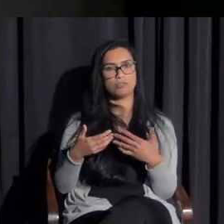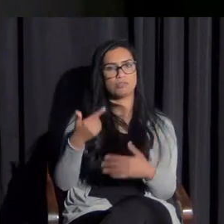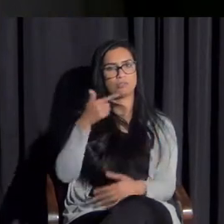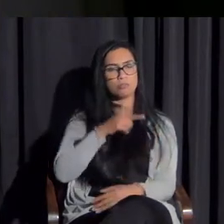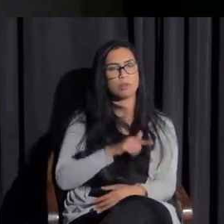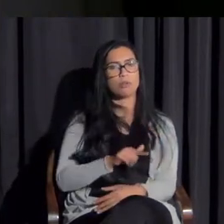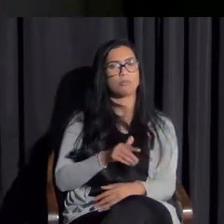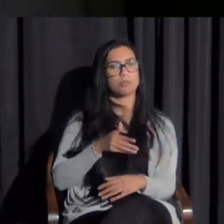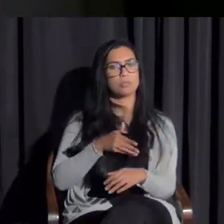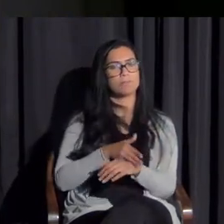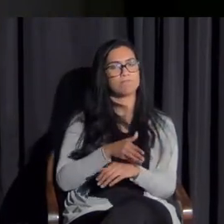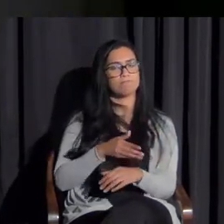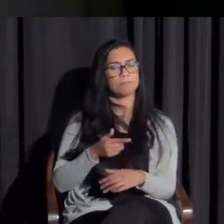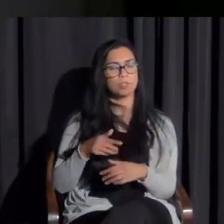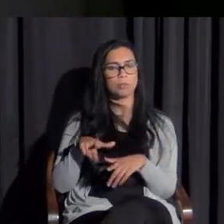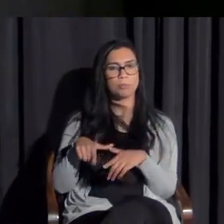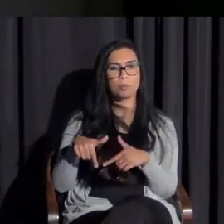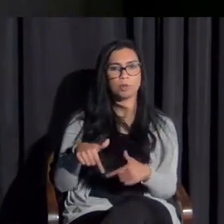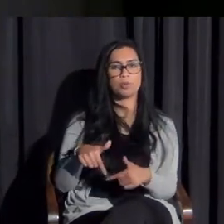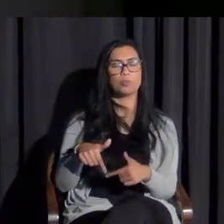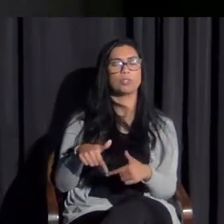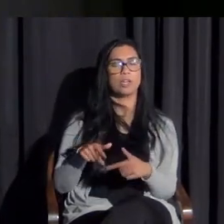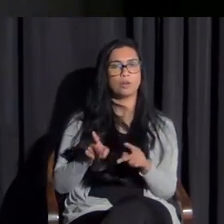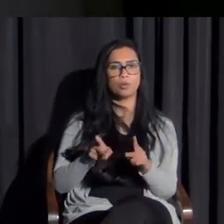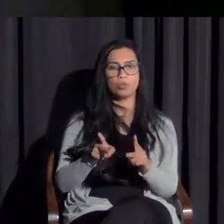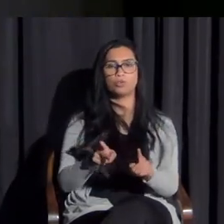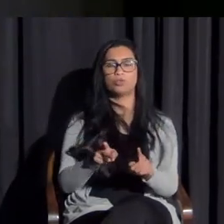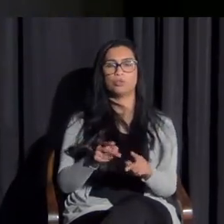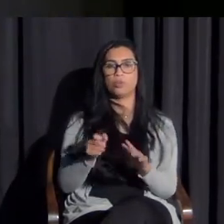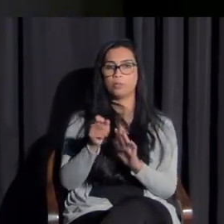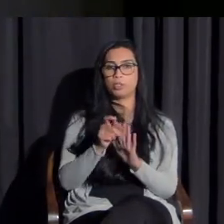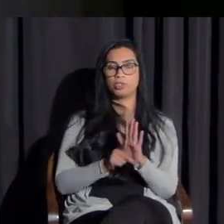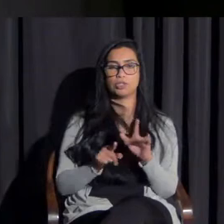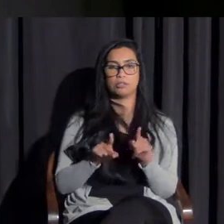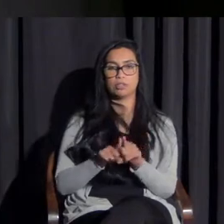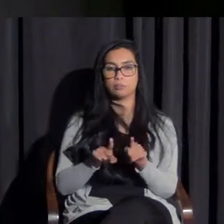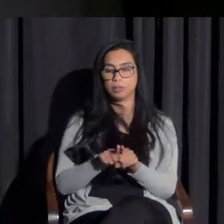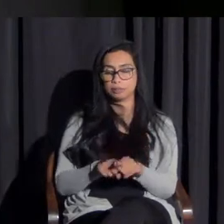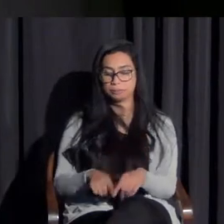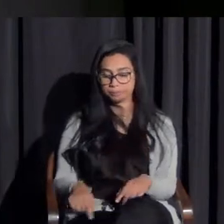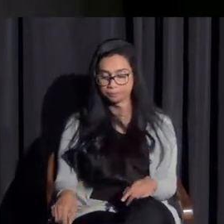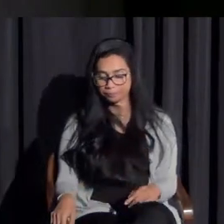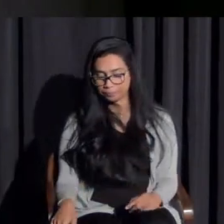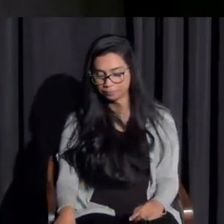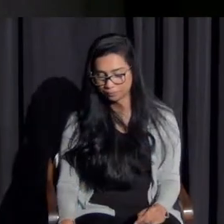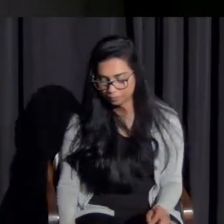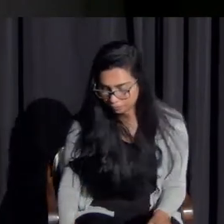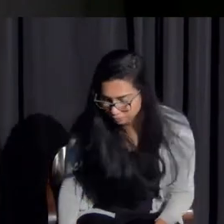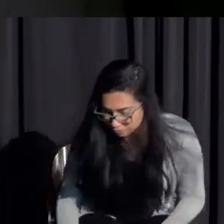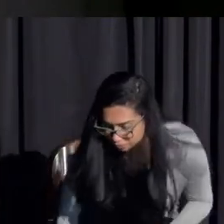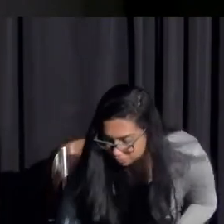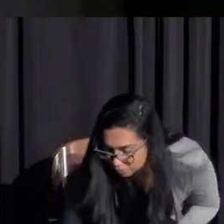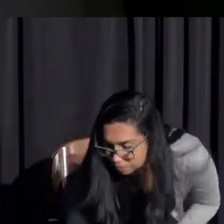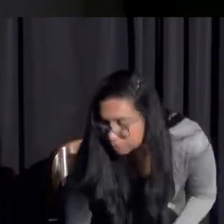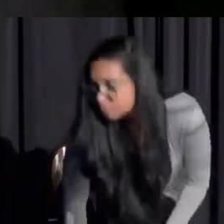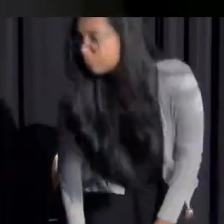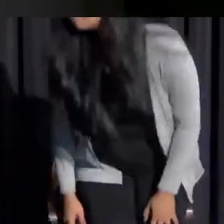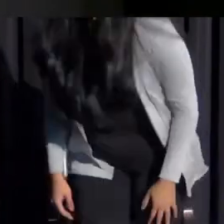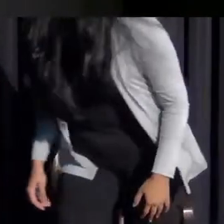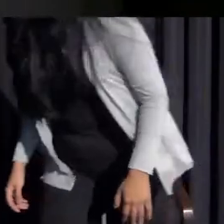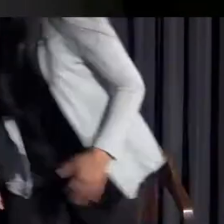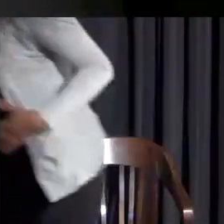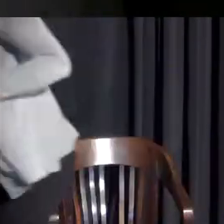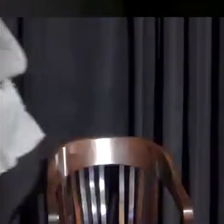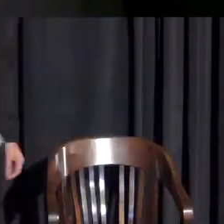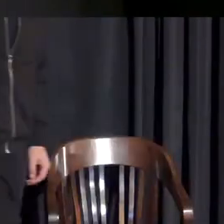da permanência, né? Em 2021, a gente volta. E essa mesma criança vira para a gente e diz que bom que o Piá voltou para a gente, né? Então,